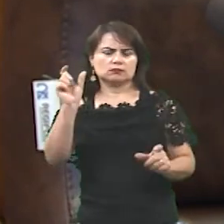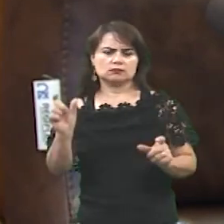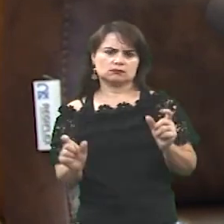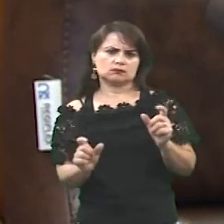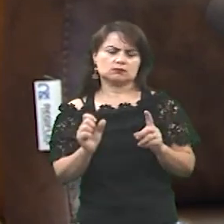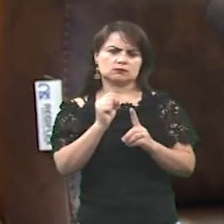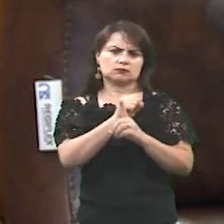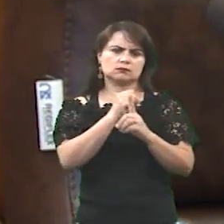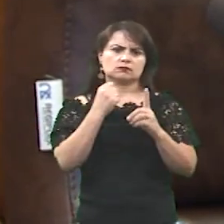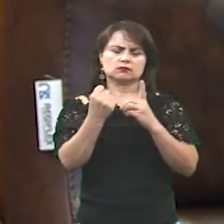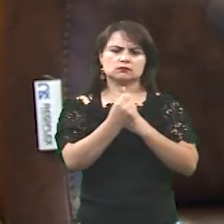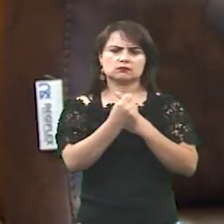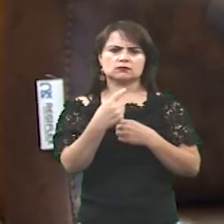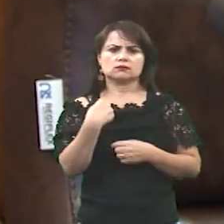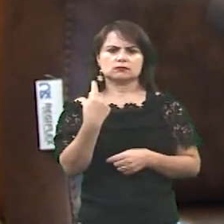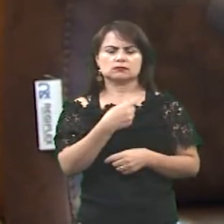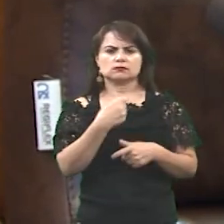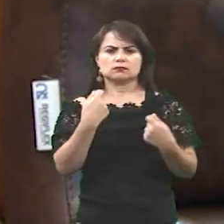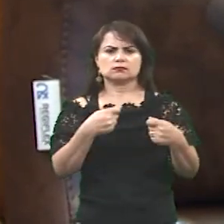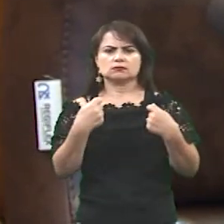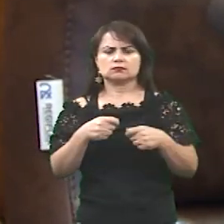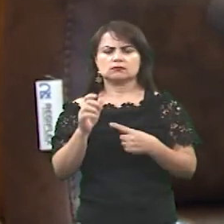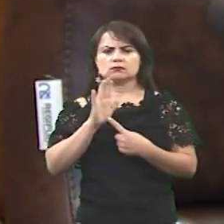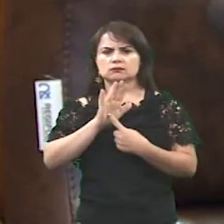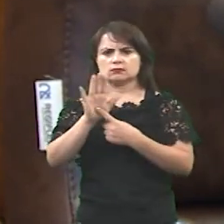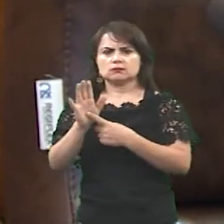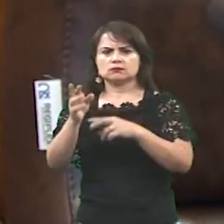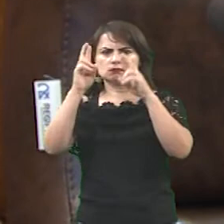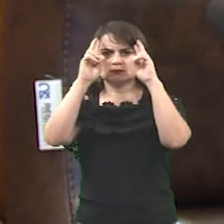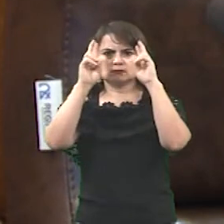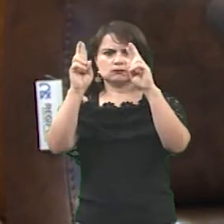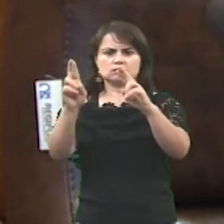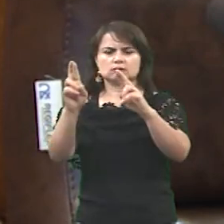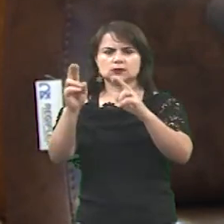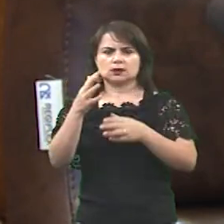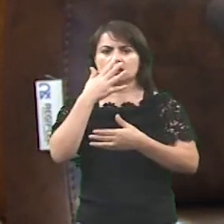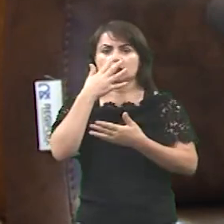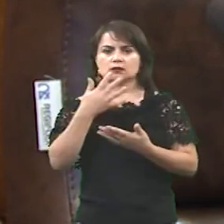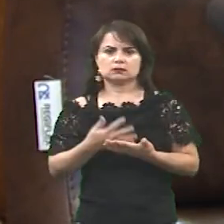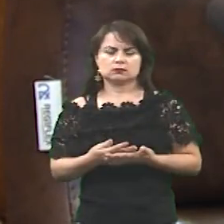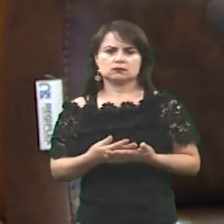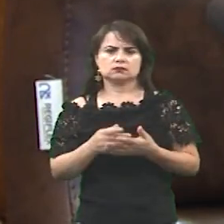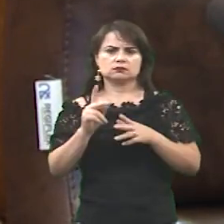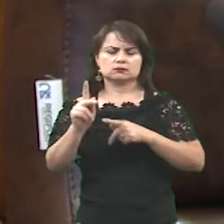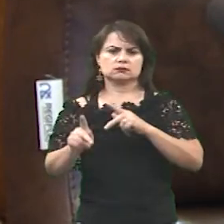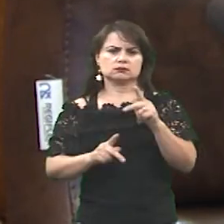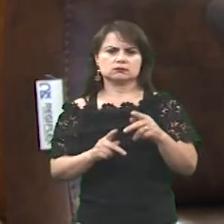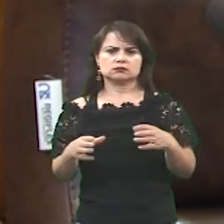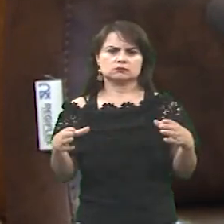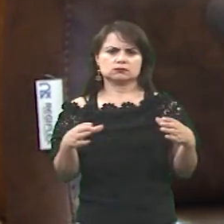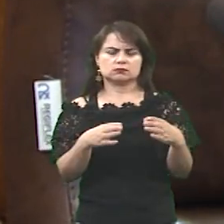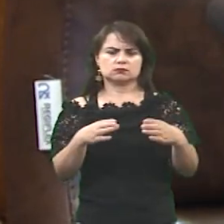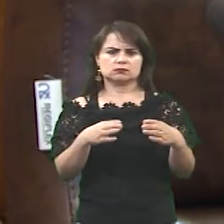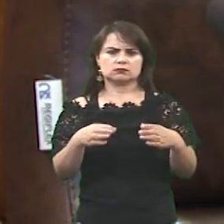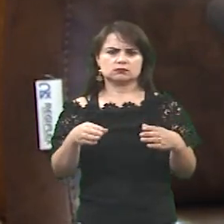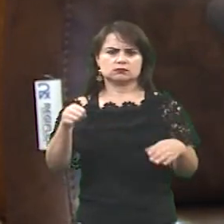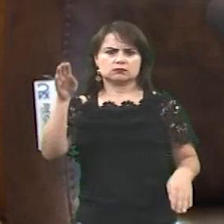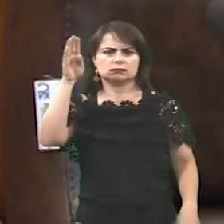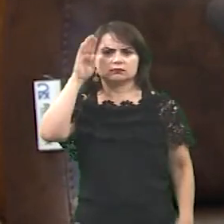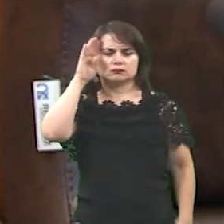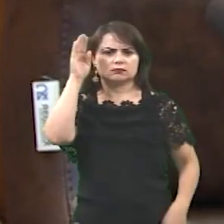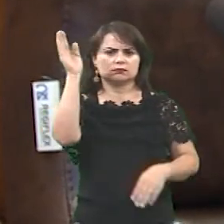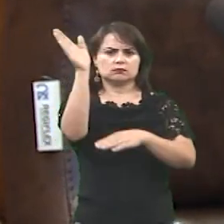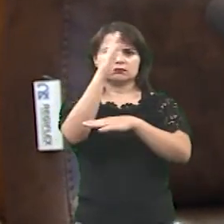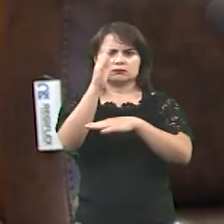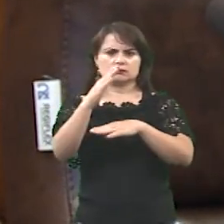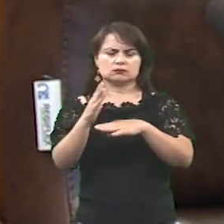nosso respeito, a nossa admiração pelo Exército Brasileiro, que agora, principalmente nesse momento que o país